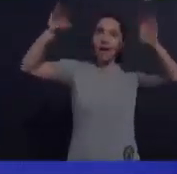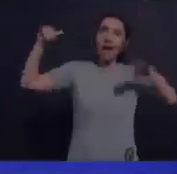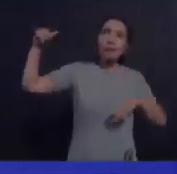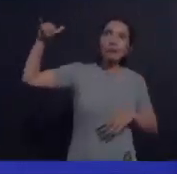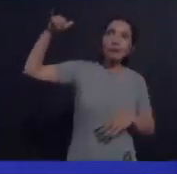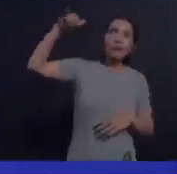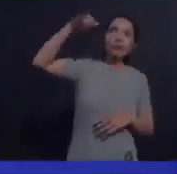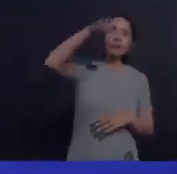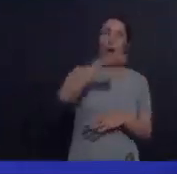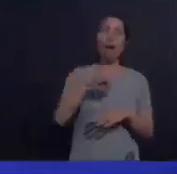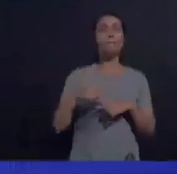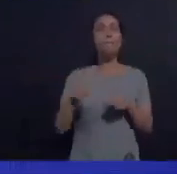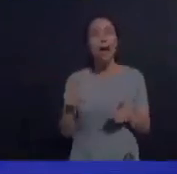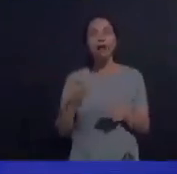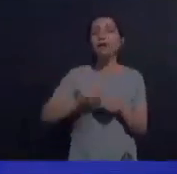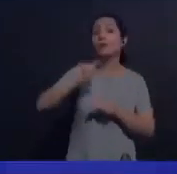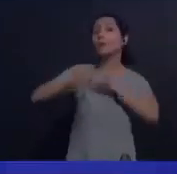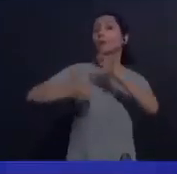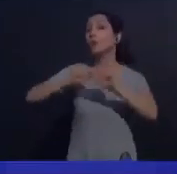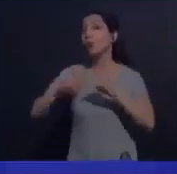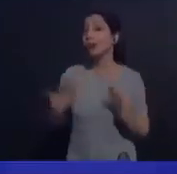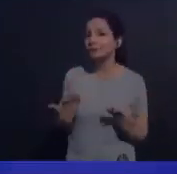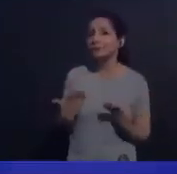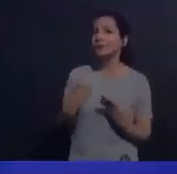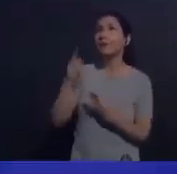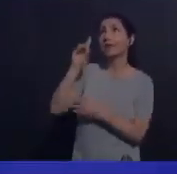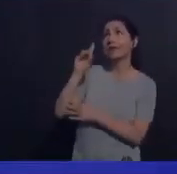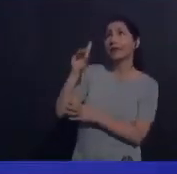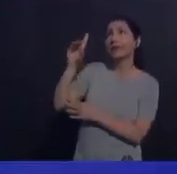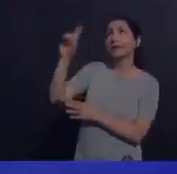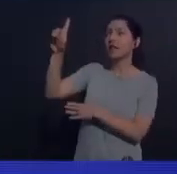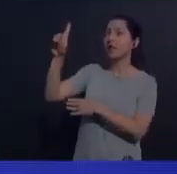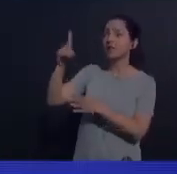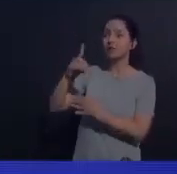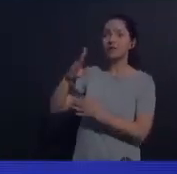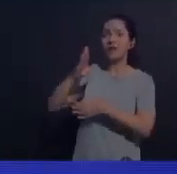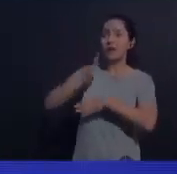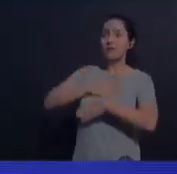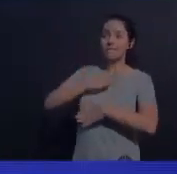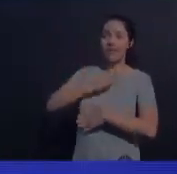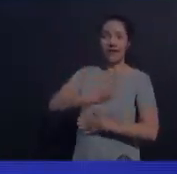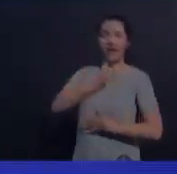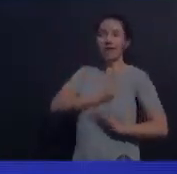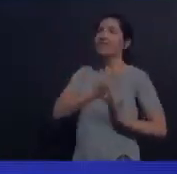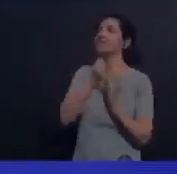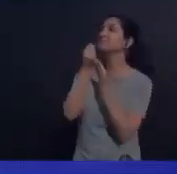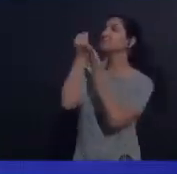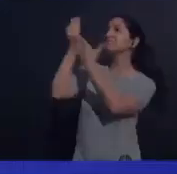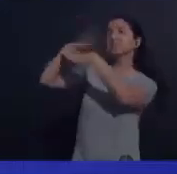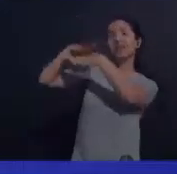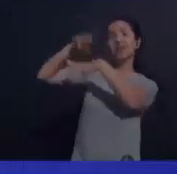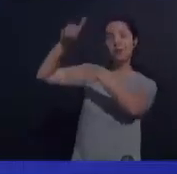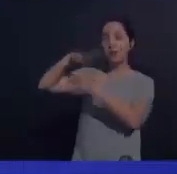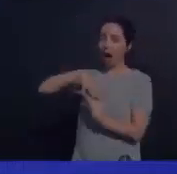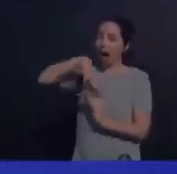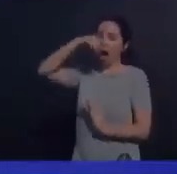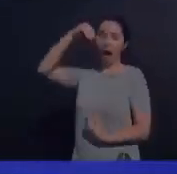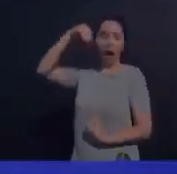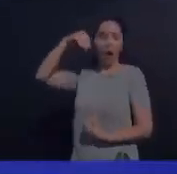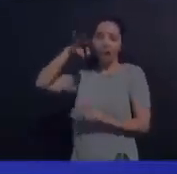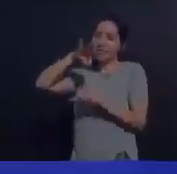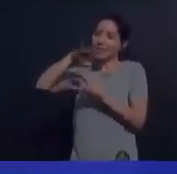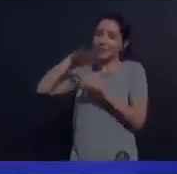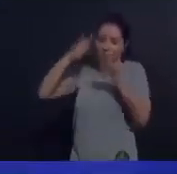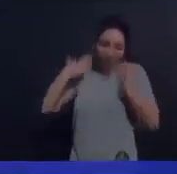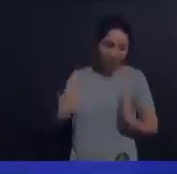eu falo pra deus se deus em tuas mãos entrego o meu espírito a minha alma meu corpo senhor